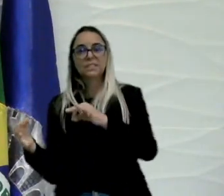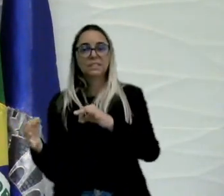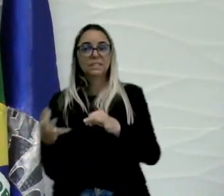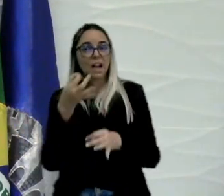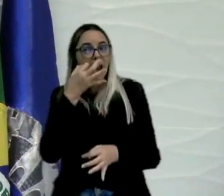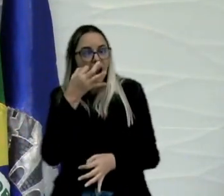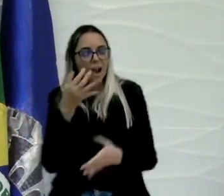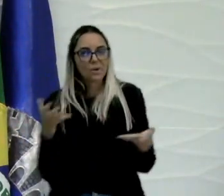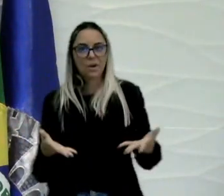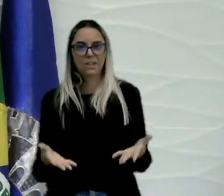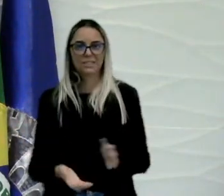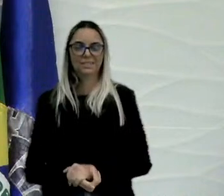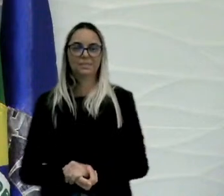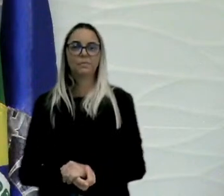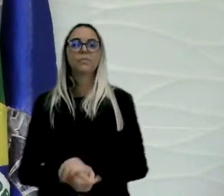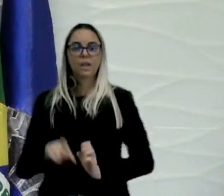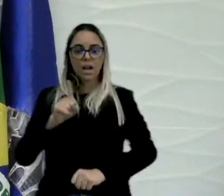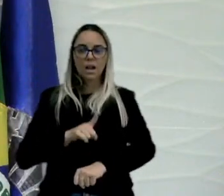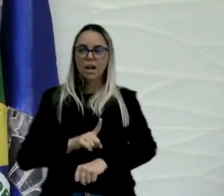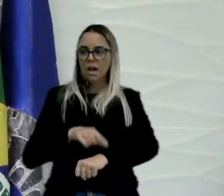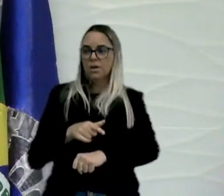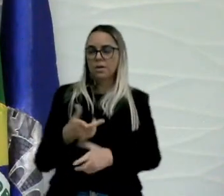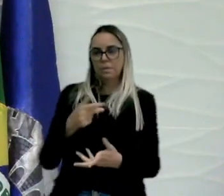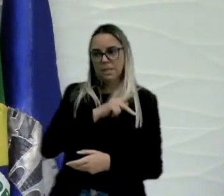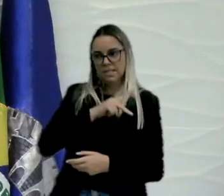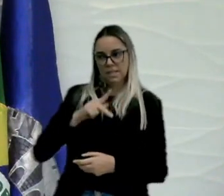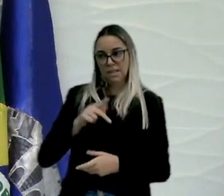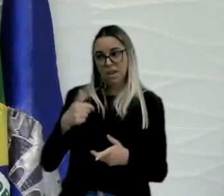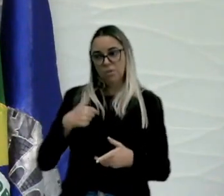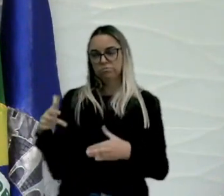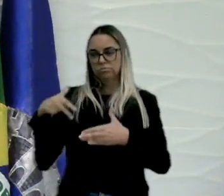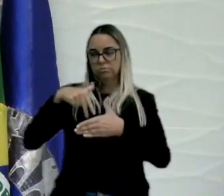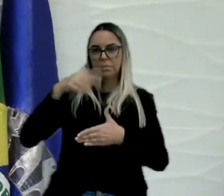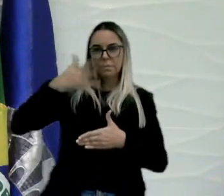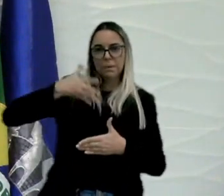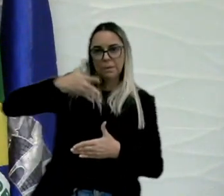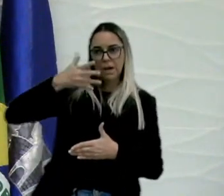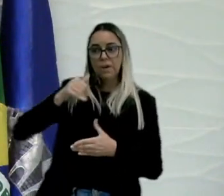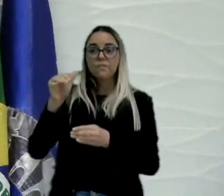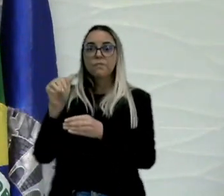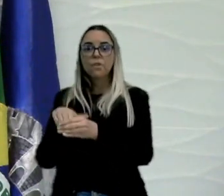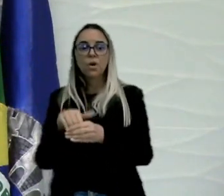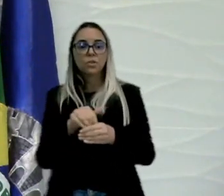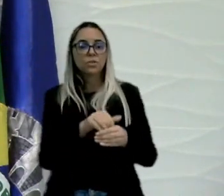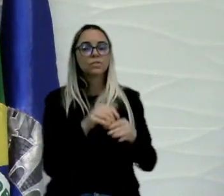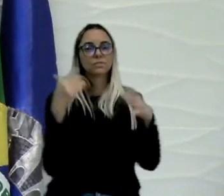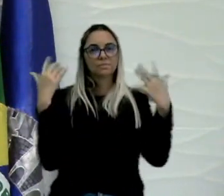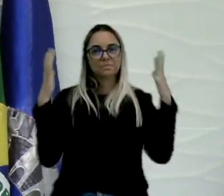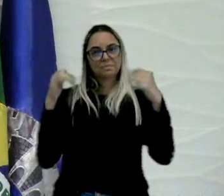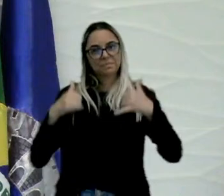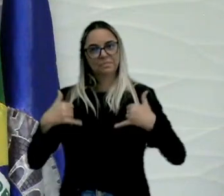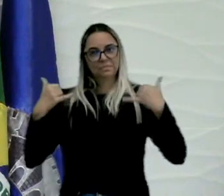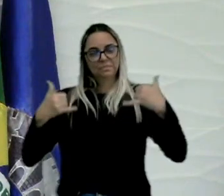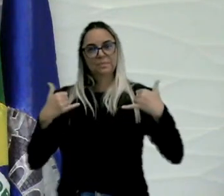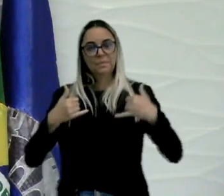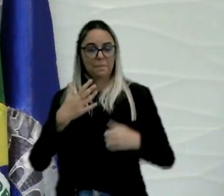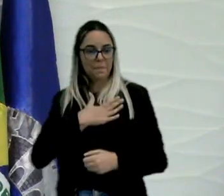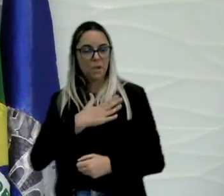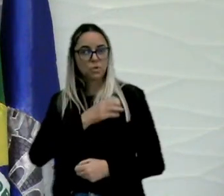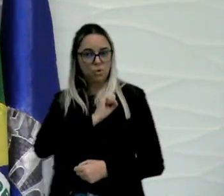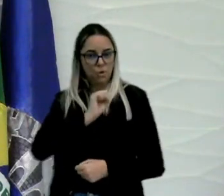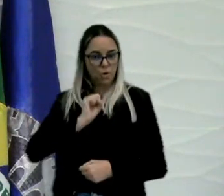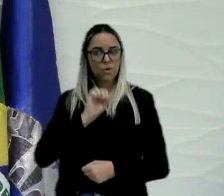quero nesse momento senhor presidente vi à Tribuna falar do voto de felicitação que coloquei para o meu sogro